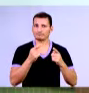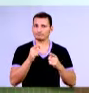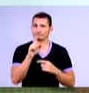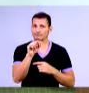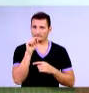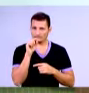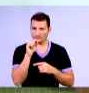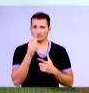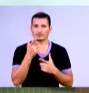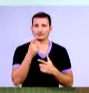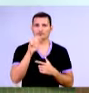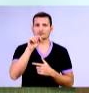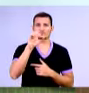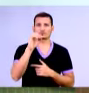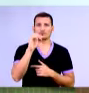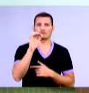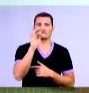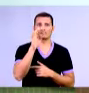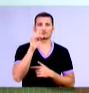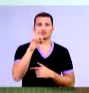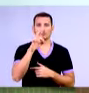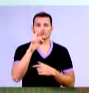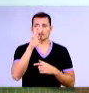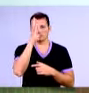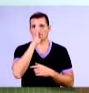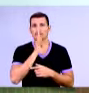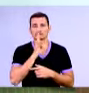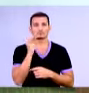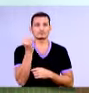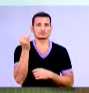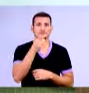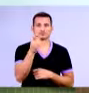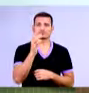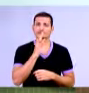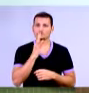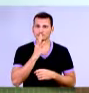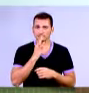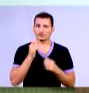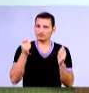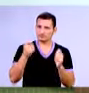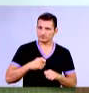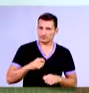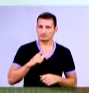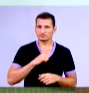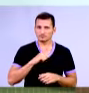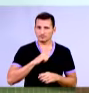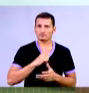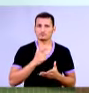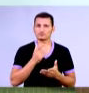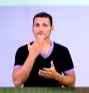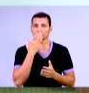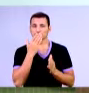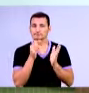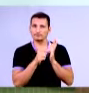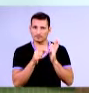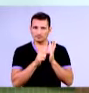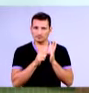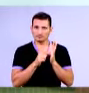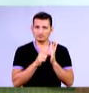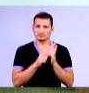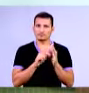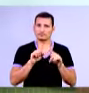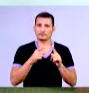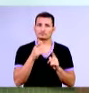utilizar softwares livres. Eu acho que é muito importante que vocês conheçam essas capacidades, esses potenciais desse tipo de ferramenta, mas você